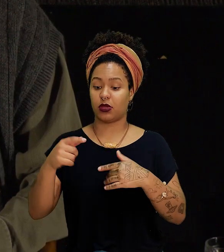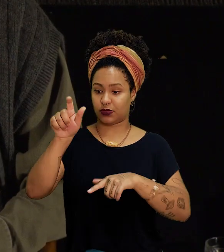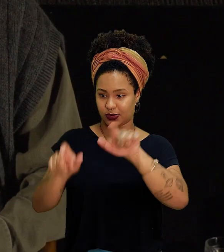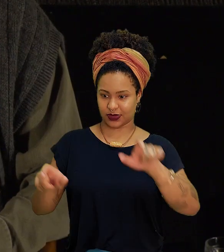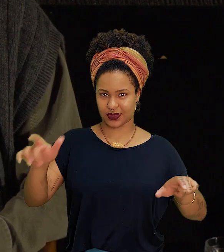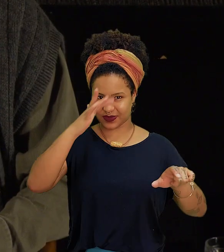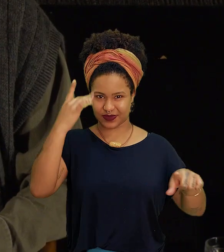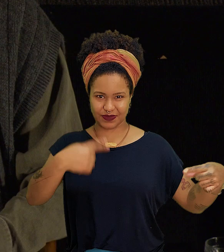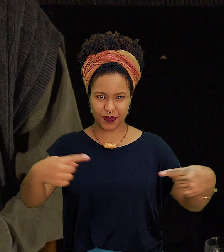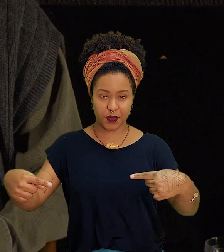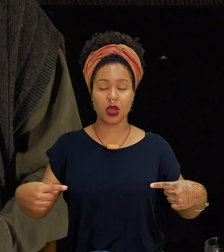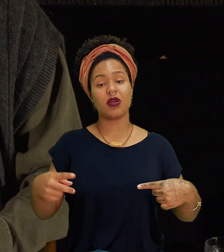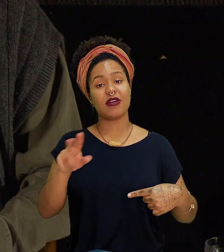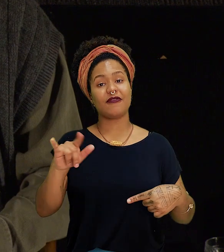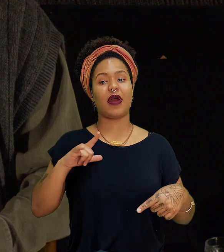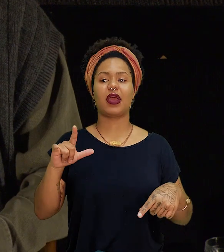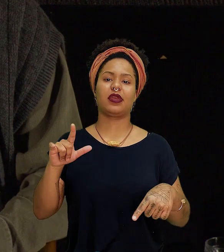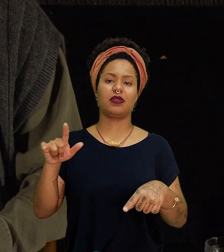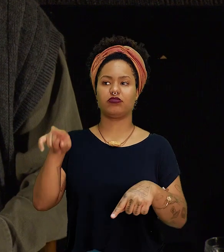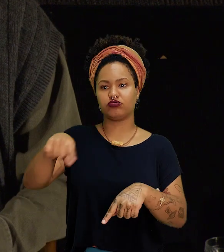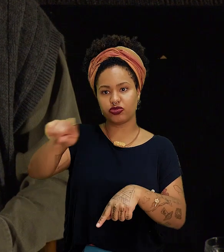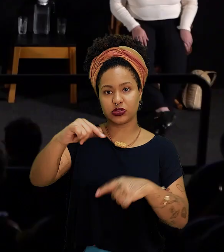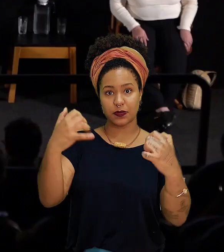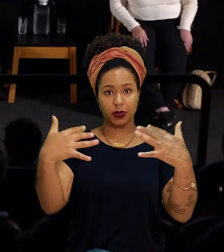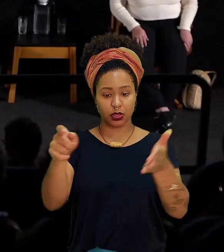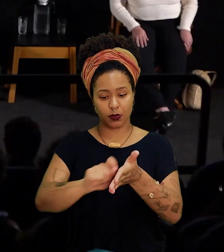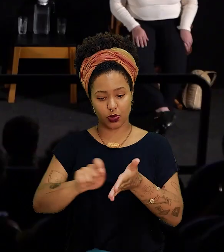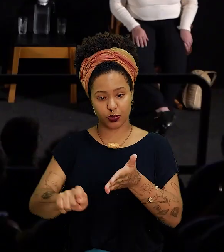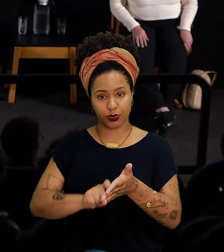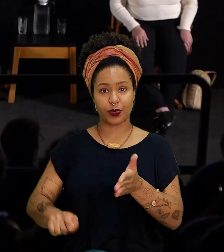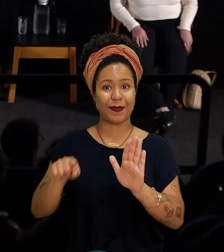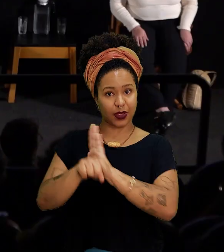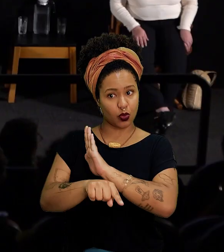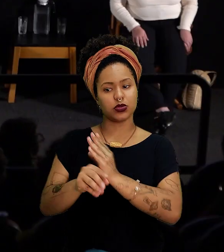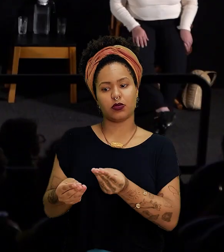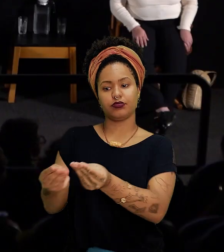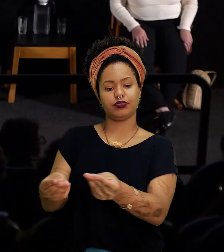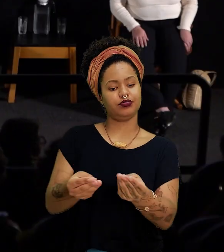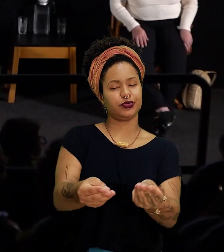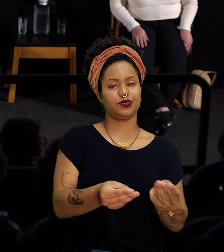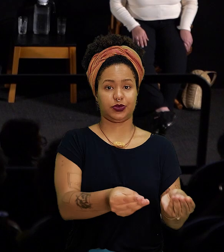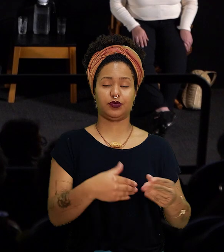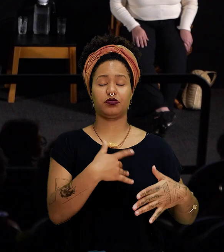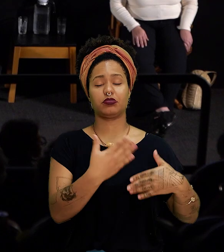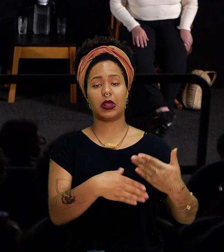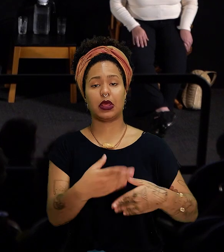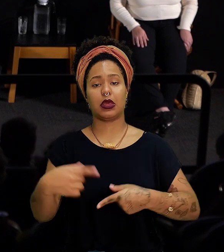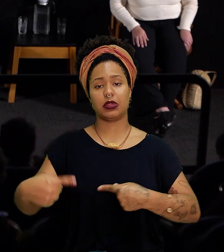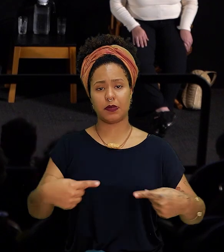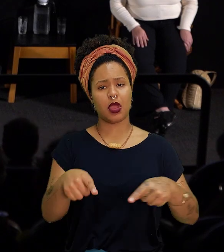os debatedores estarão recebendo perguntas do público por escrito ao longo do